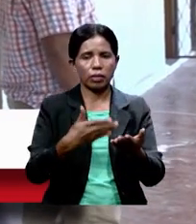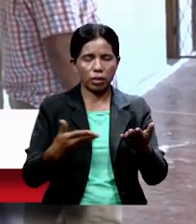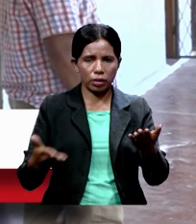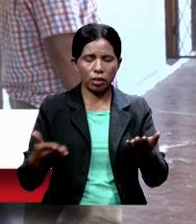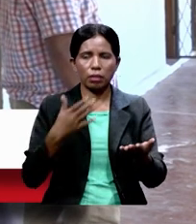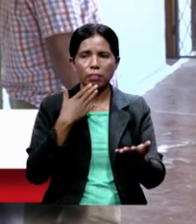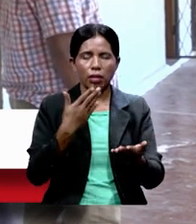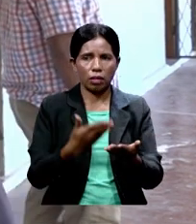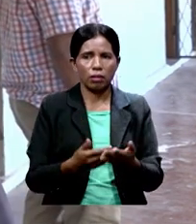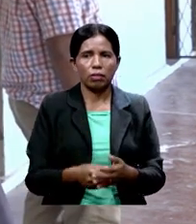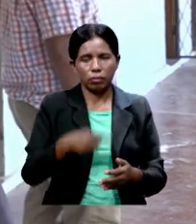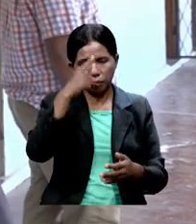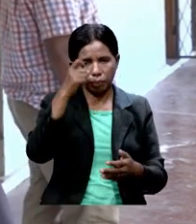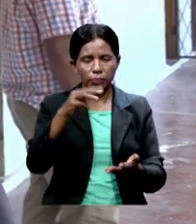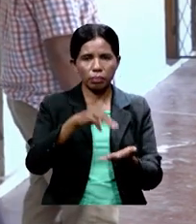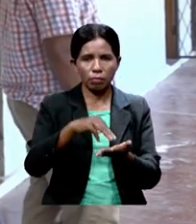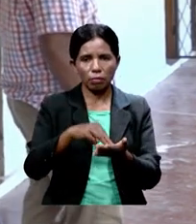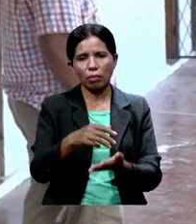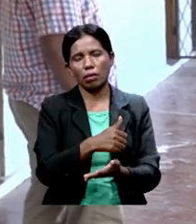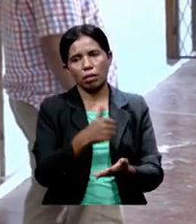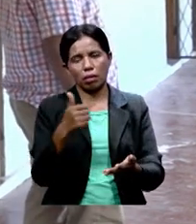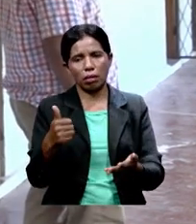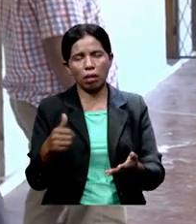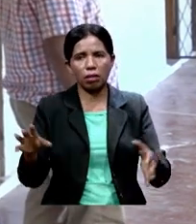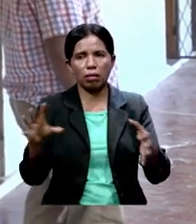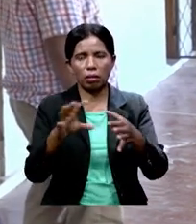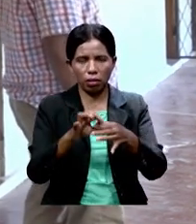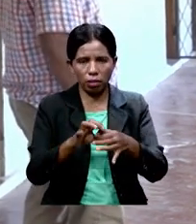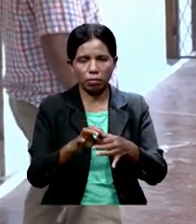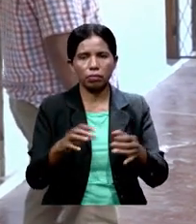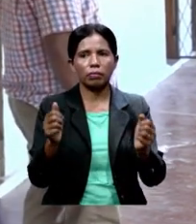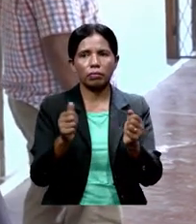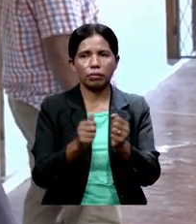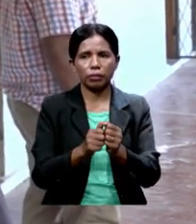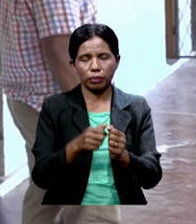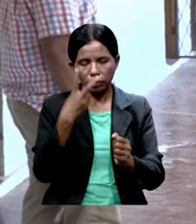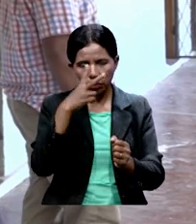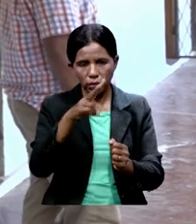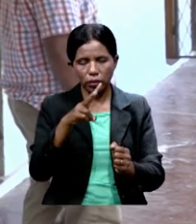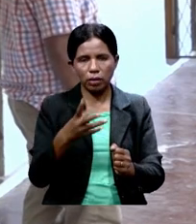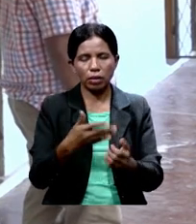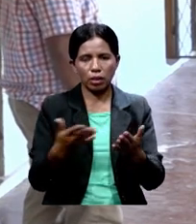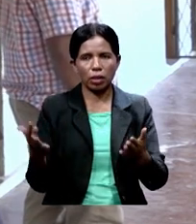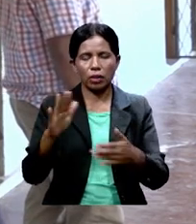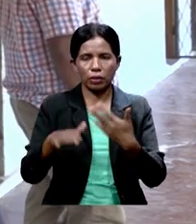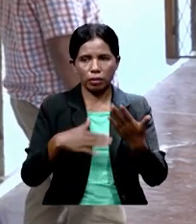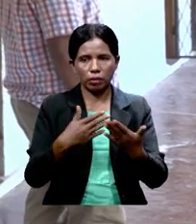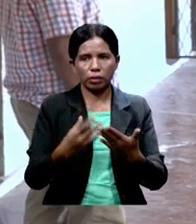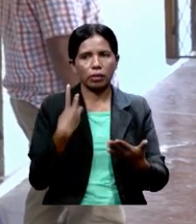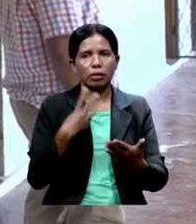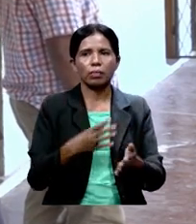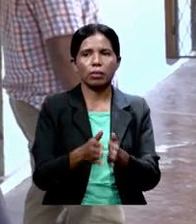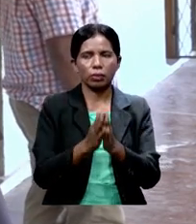e também a matéria valmos ligação no taça, lilo conservação cira. Então, o Husi da Nemak, a mim